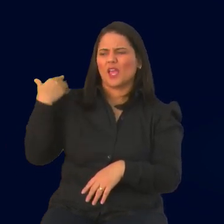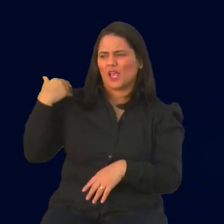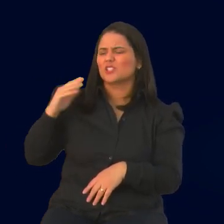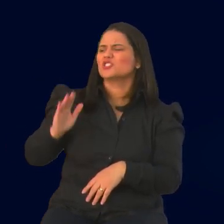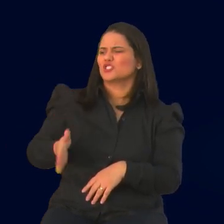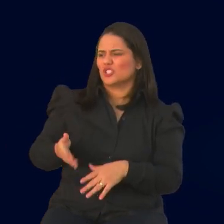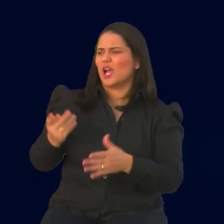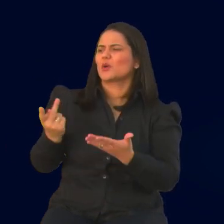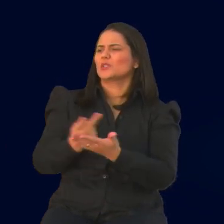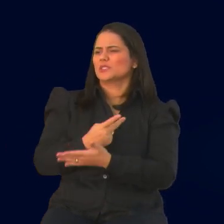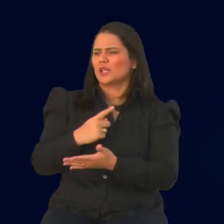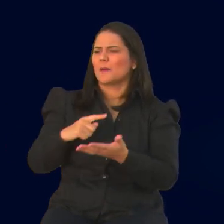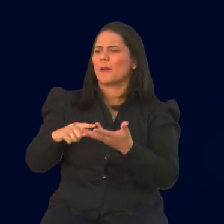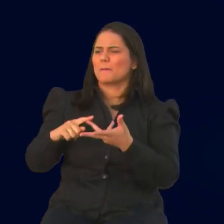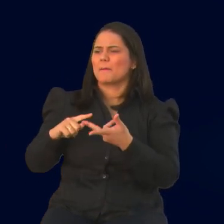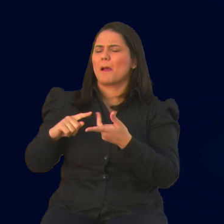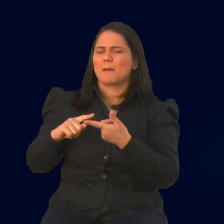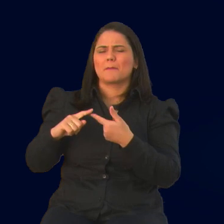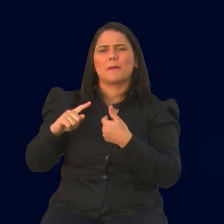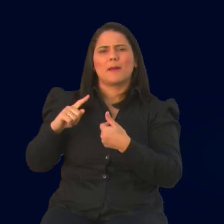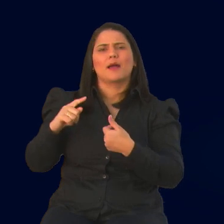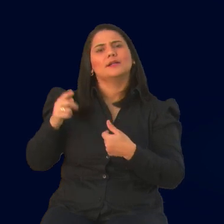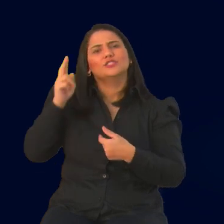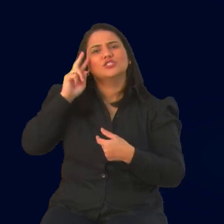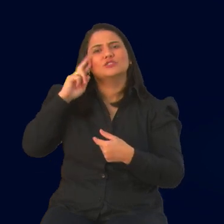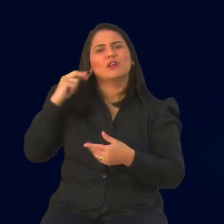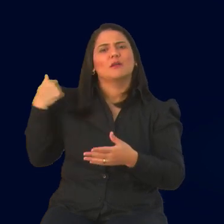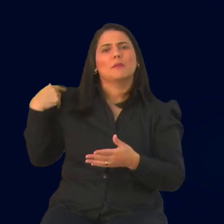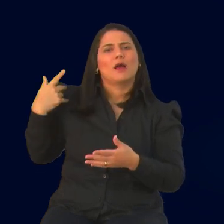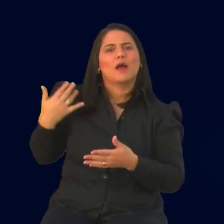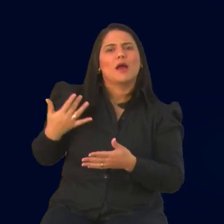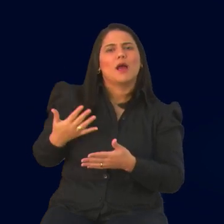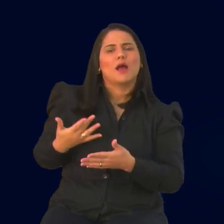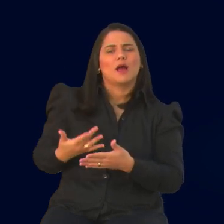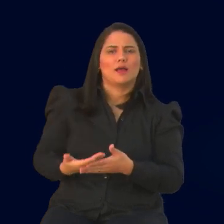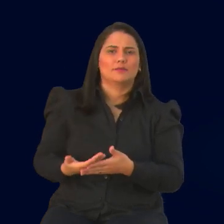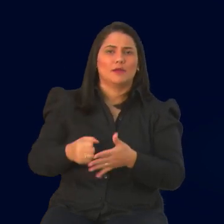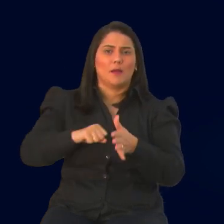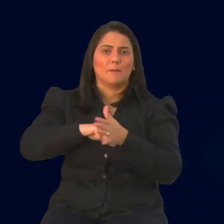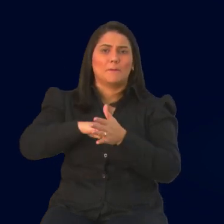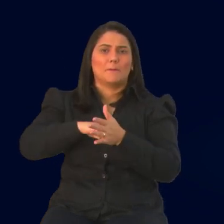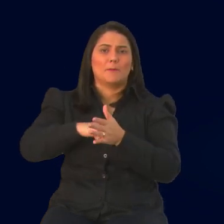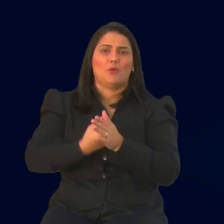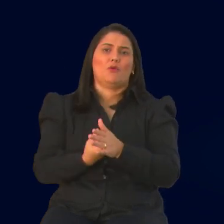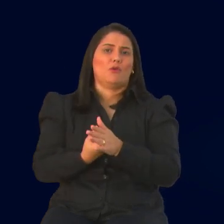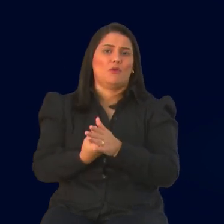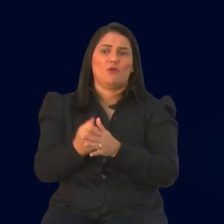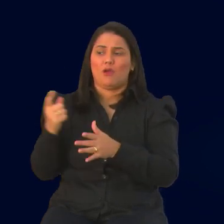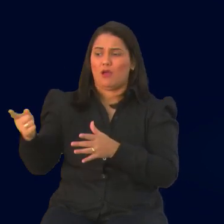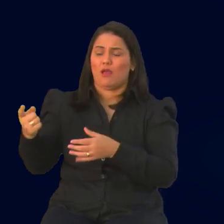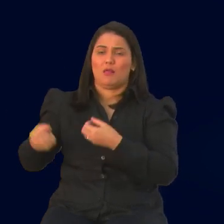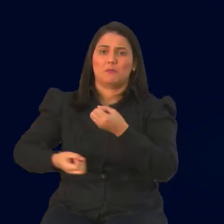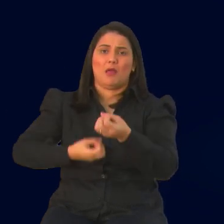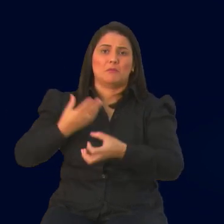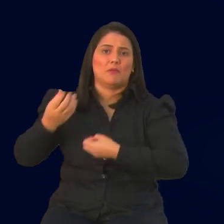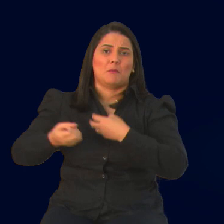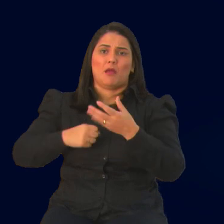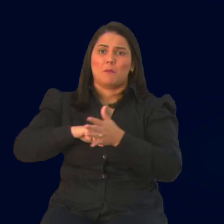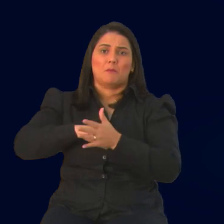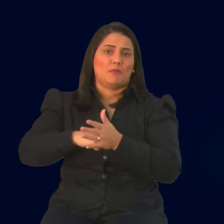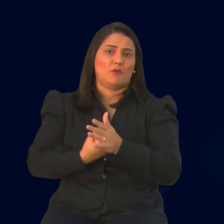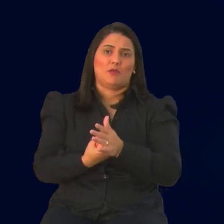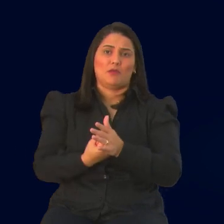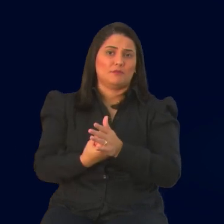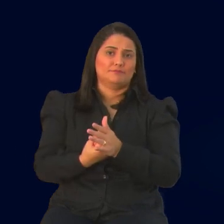lá em Barbacena. Daí a gente começa a trazer toda a nossa história. Bloqueou o diálogo, bloqueou. Não fluiu.